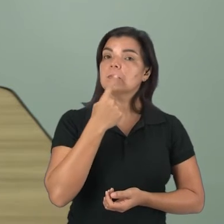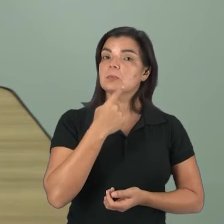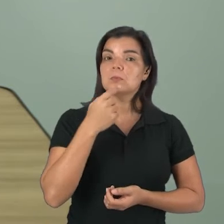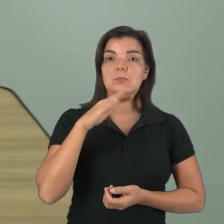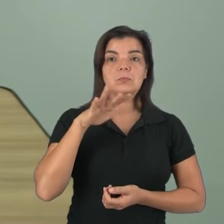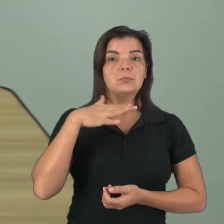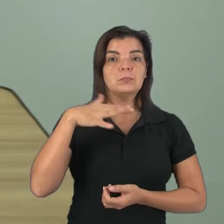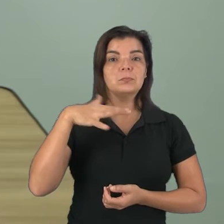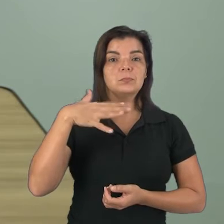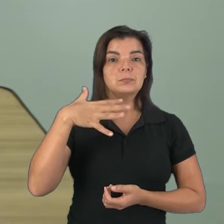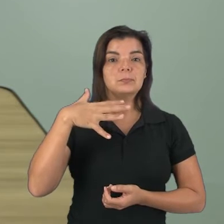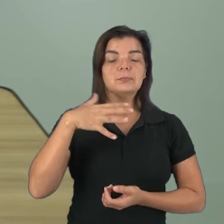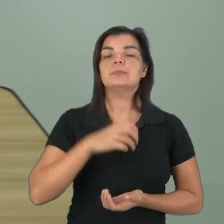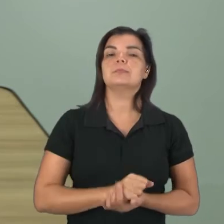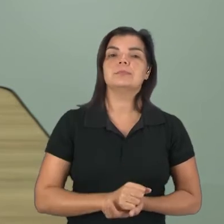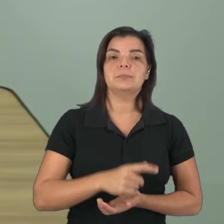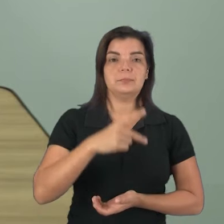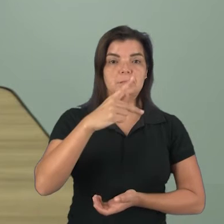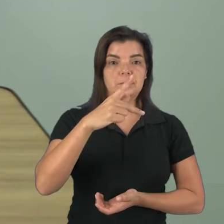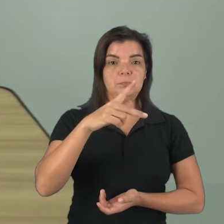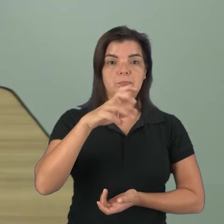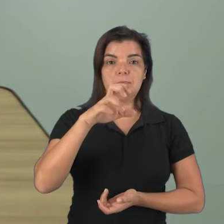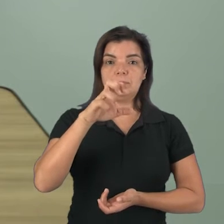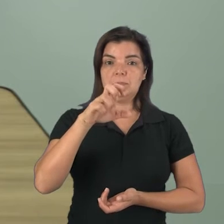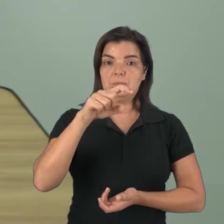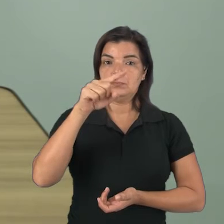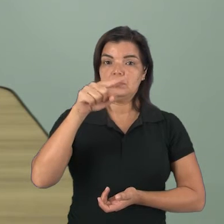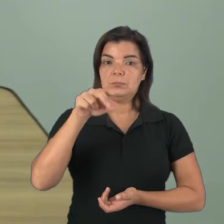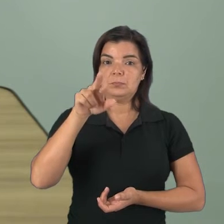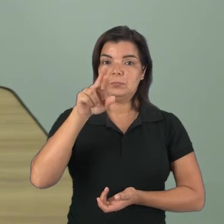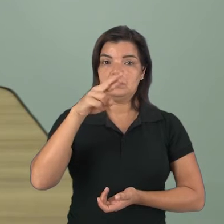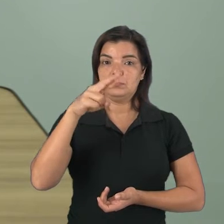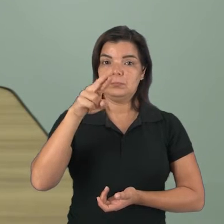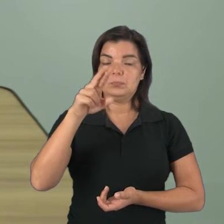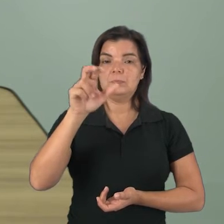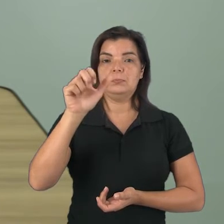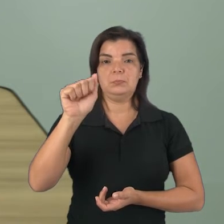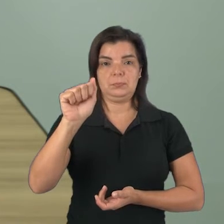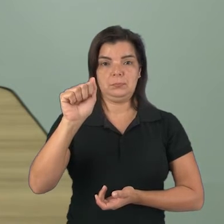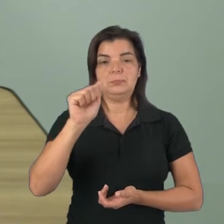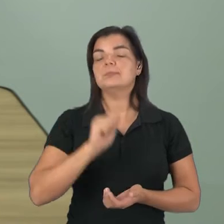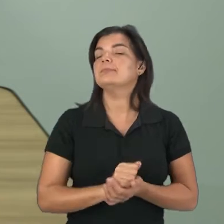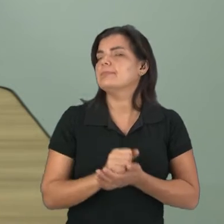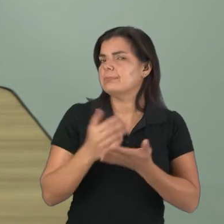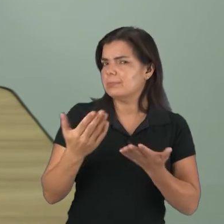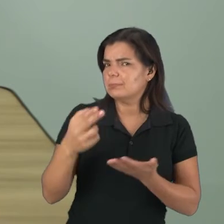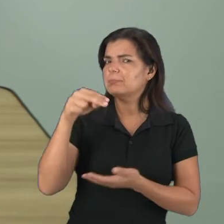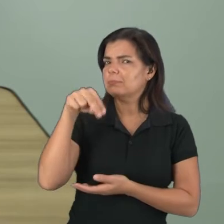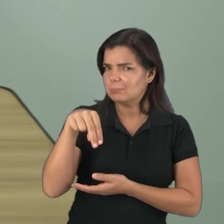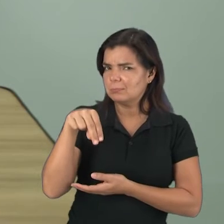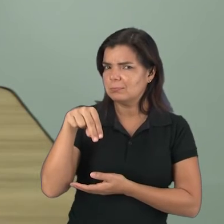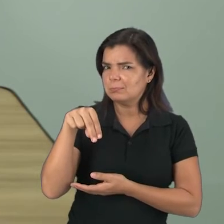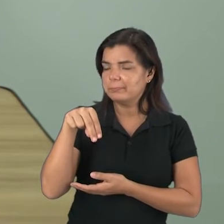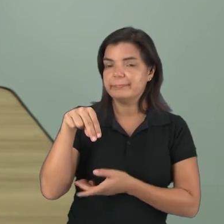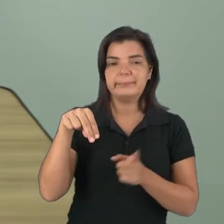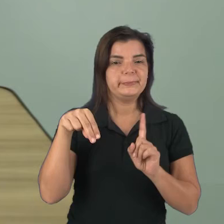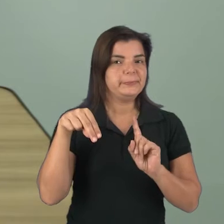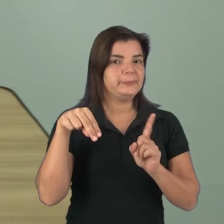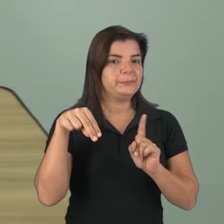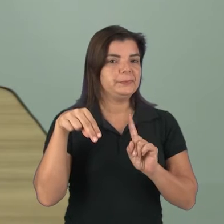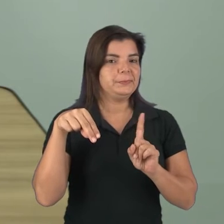crianças toda vez que a língua treme É porque tem a letra é e